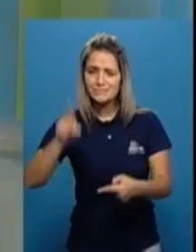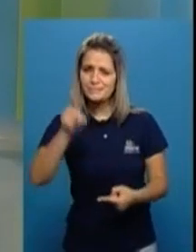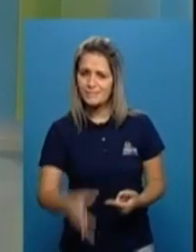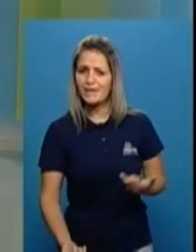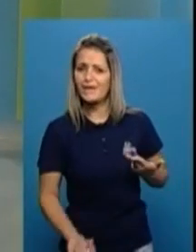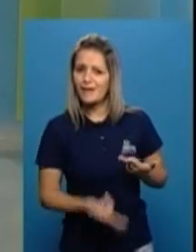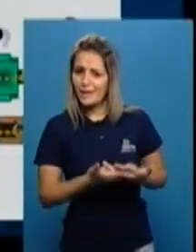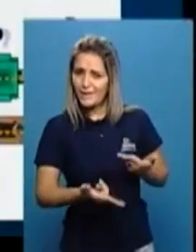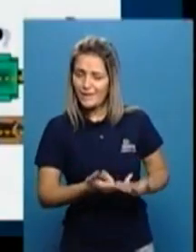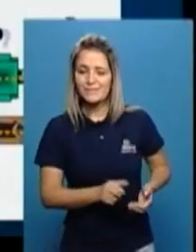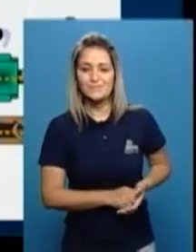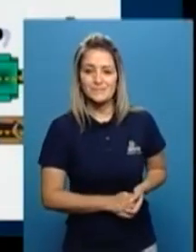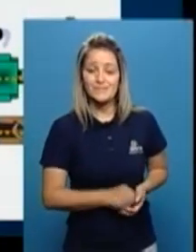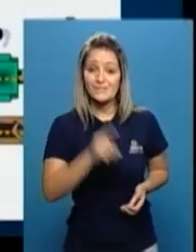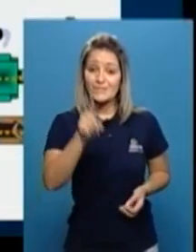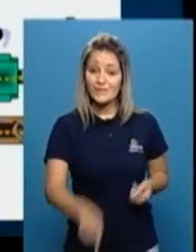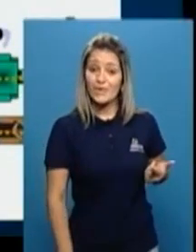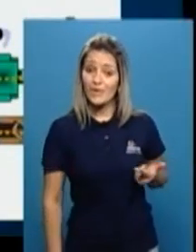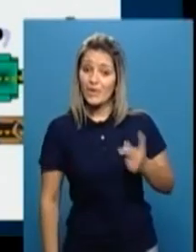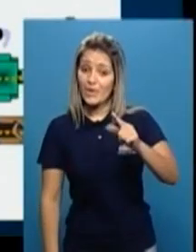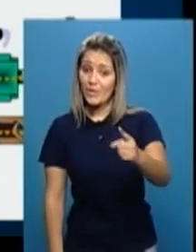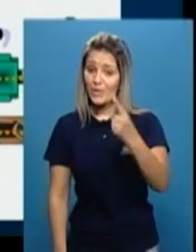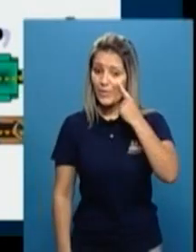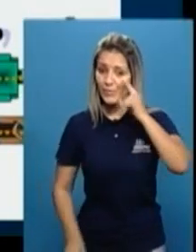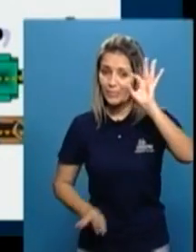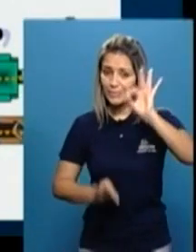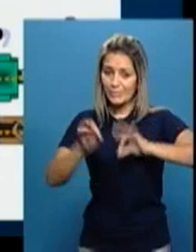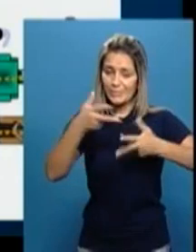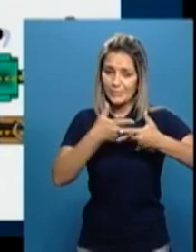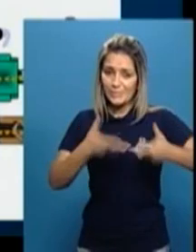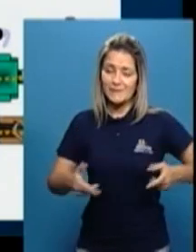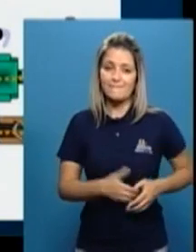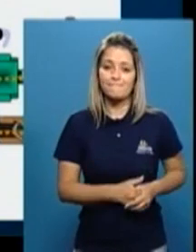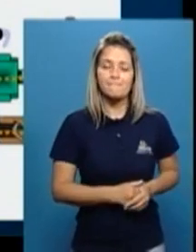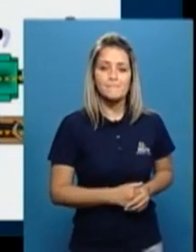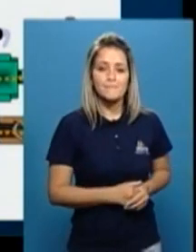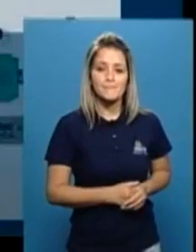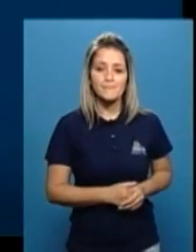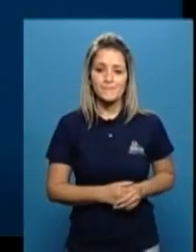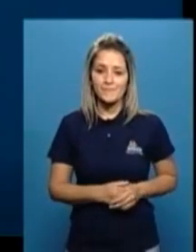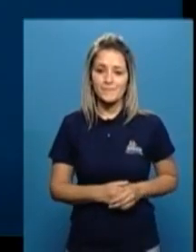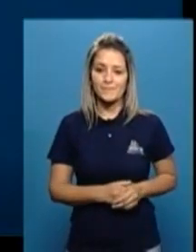utilizados. Vamos para o próximo slide falar de outro arranjo físico. Me acompanhe na tela.